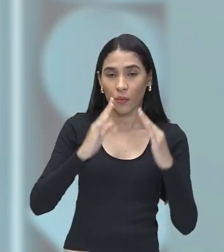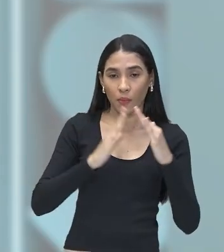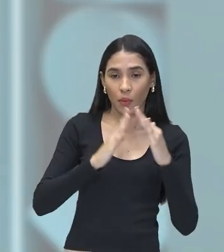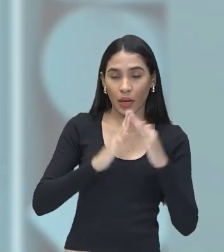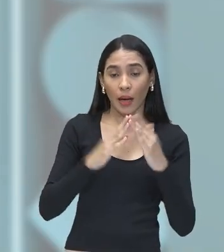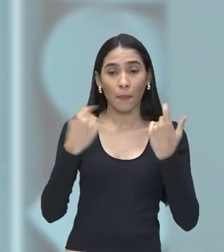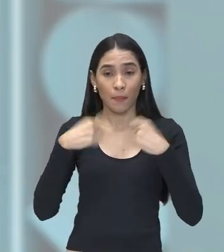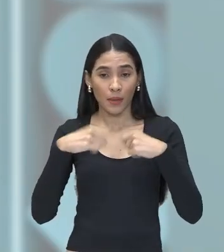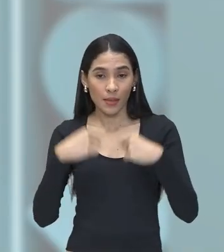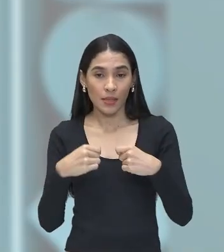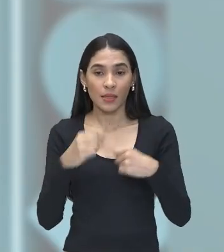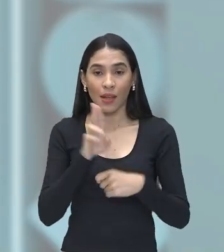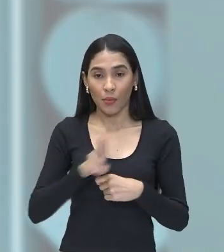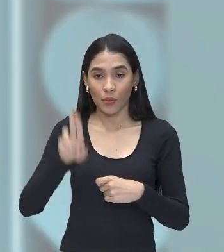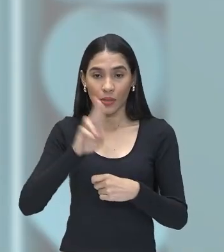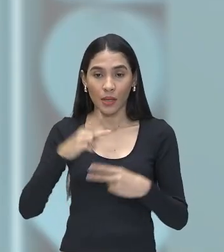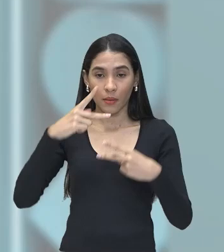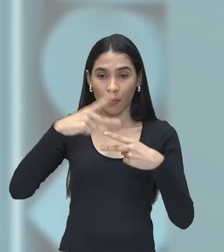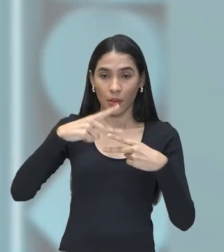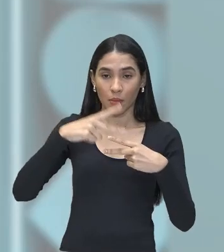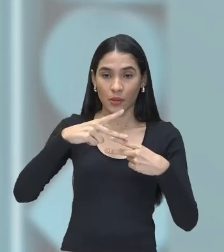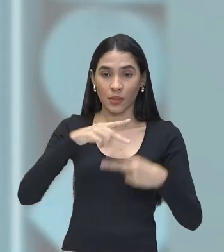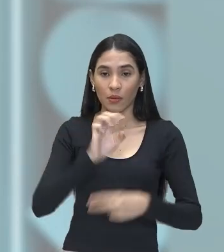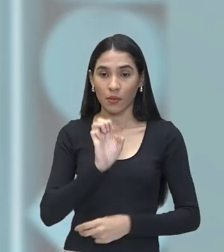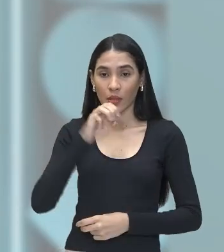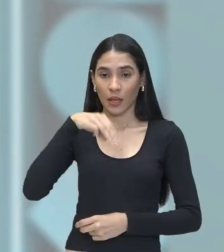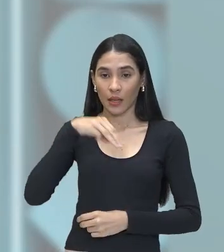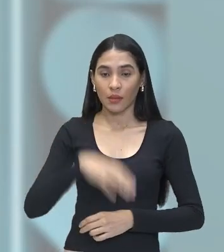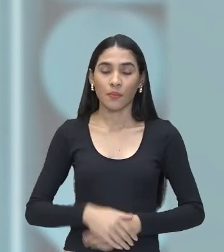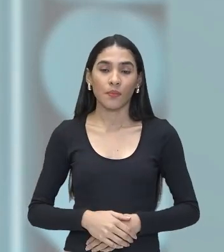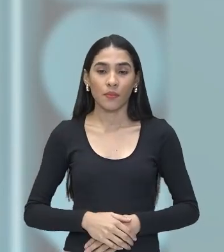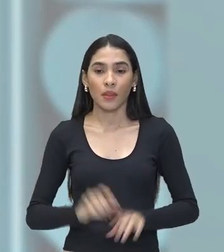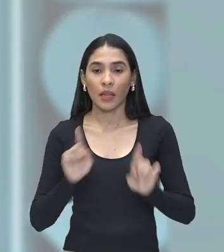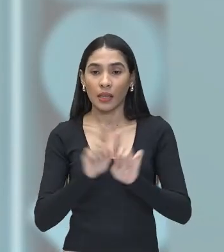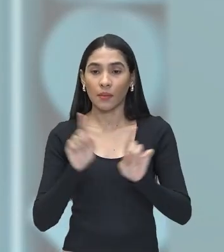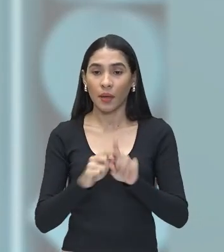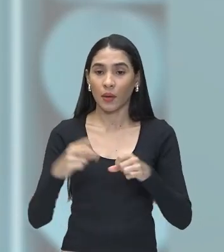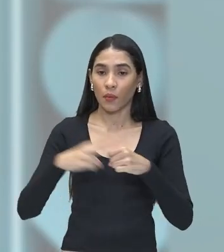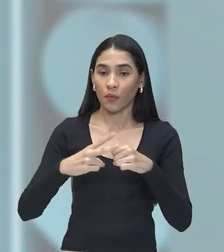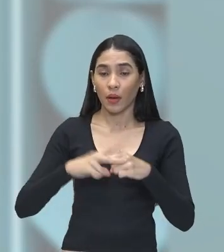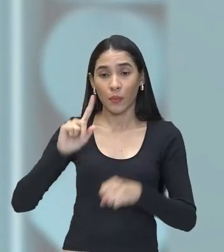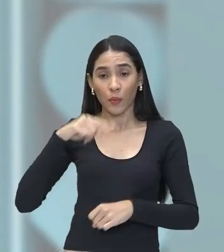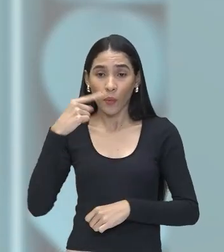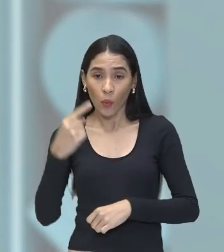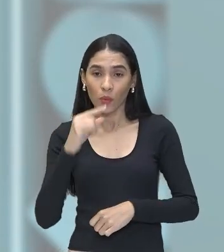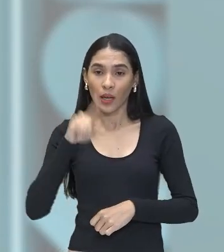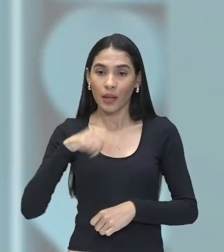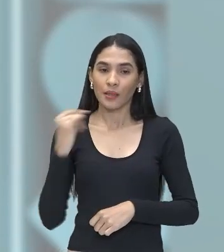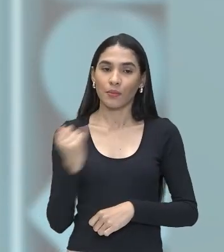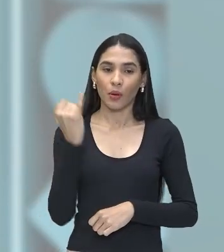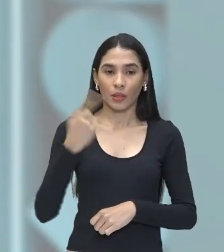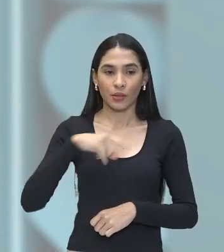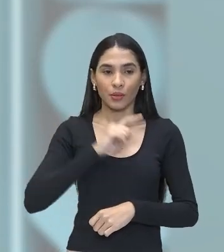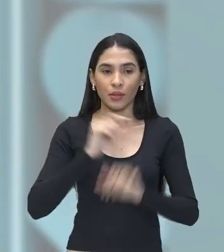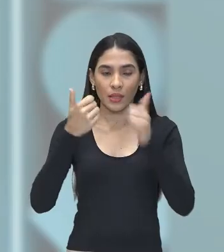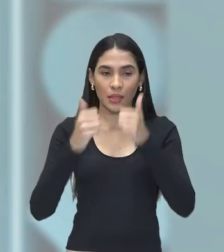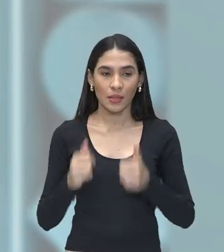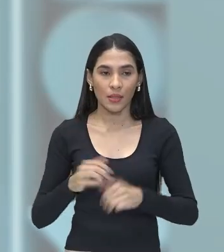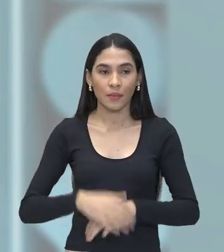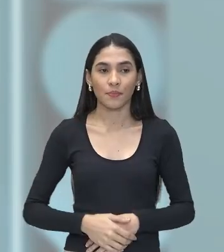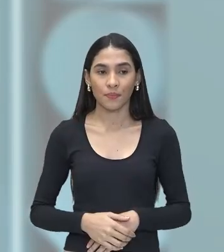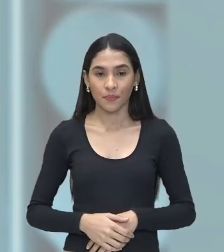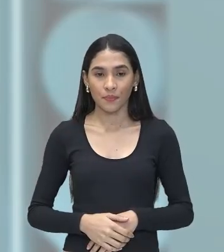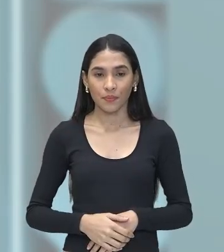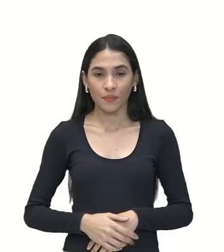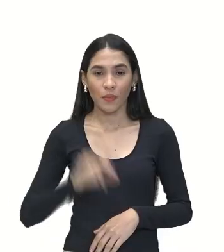da preposição em, ok? Além do verbo assistir, outro verbo que é importante a gente prestar atenção na